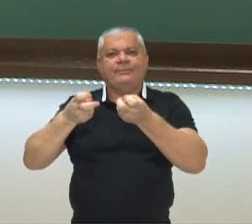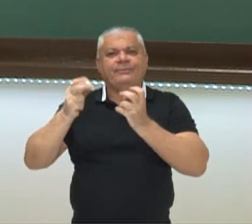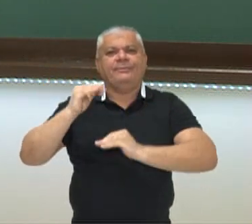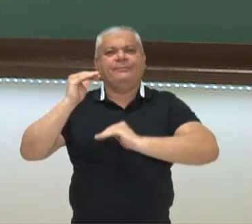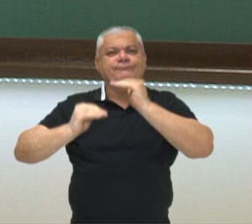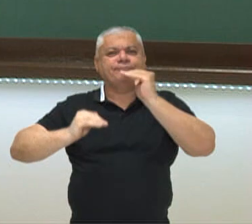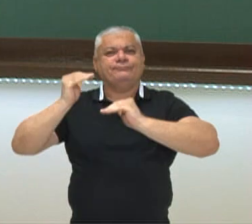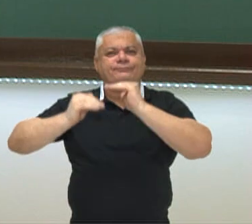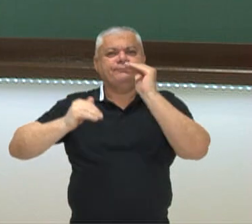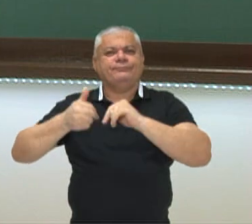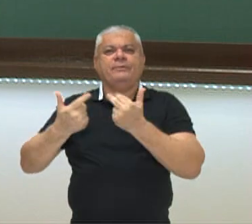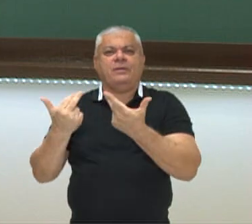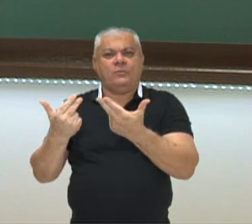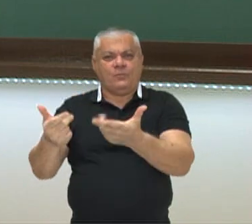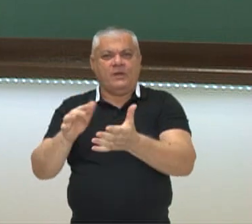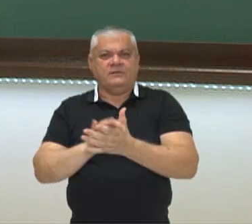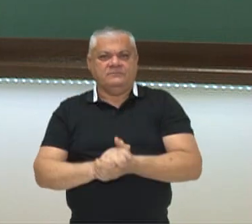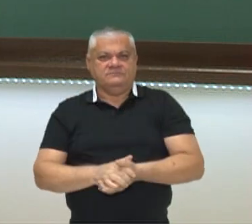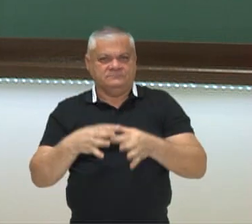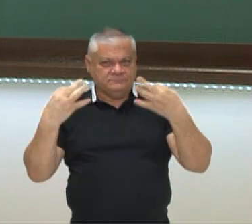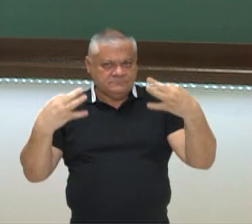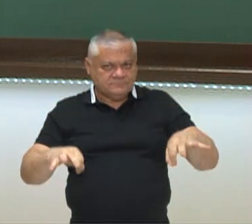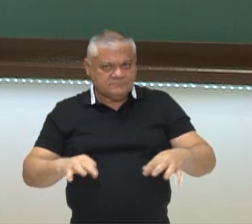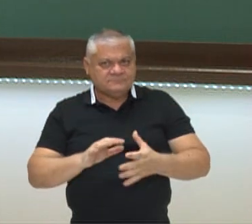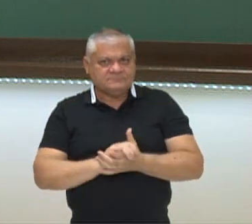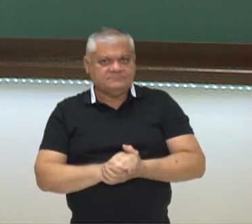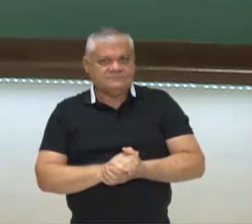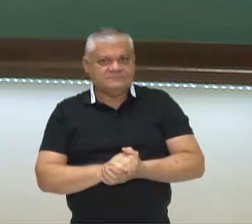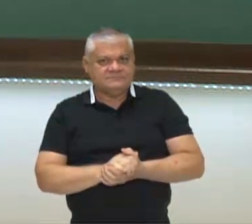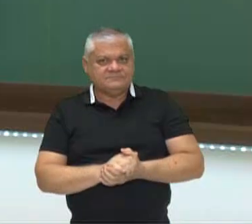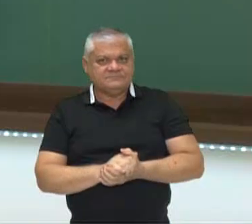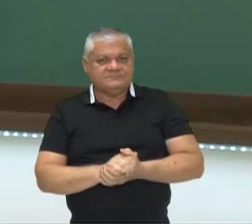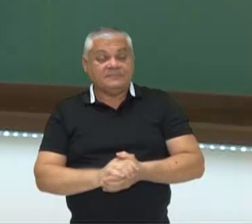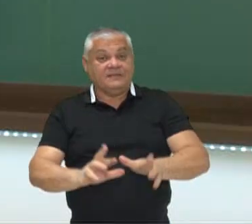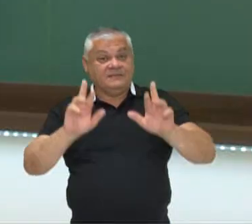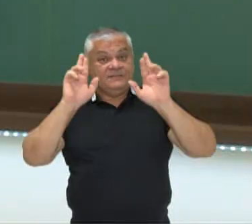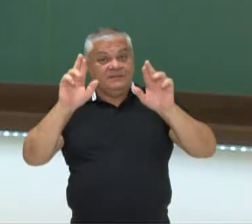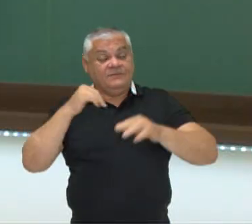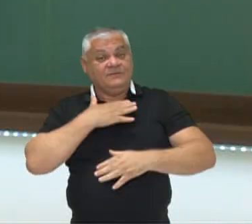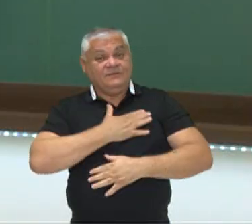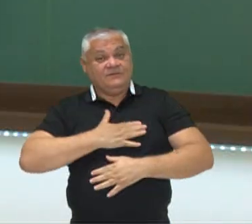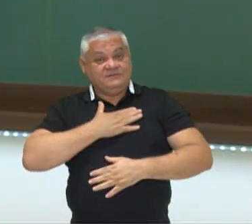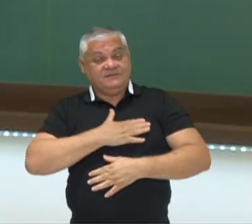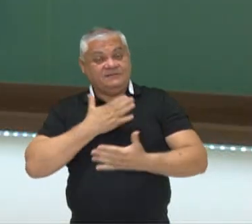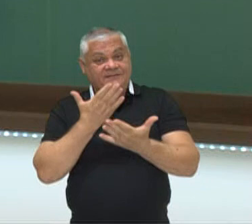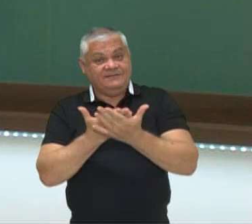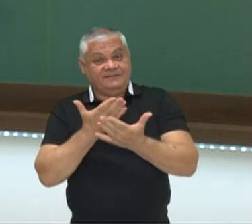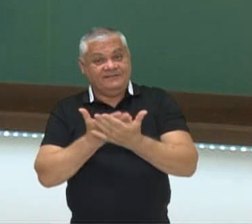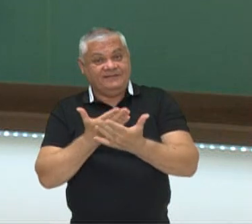ainda se reproduziram. Certo, pessoal? Espero que vocês tenham gostado